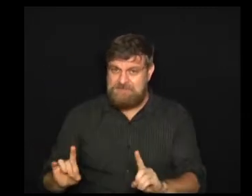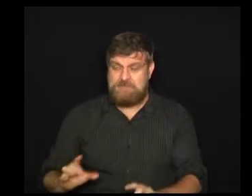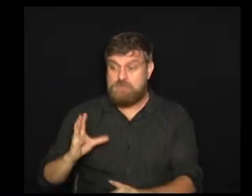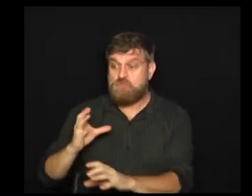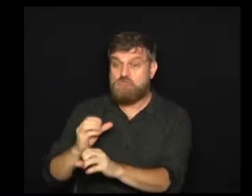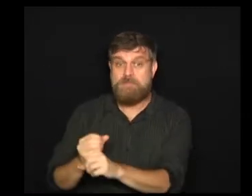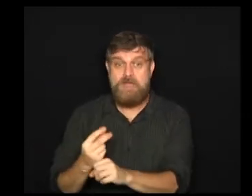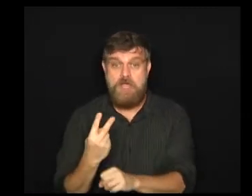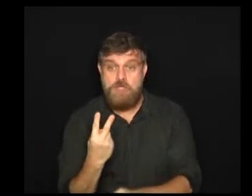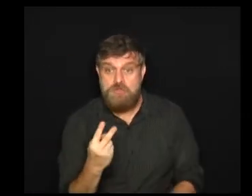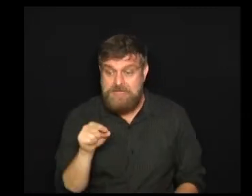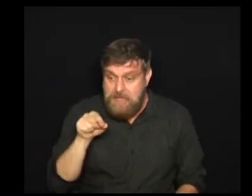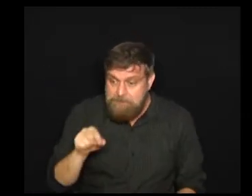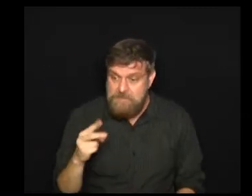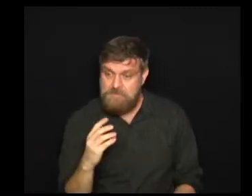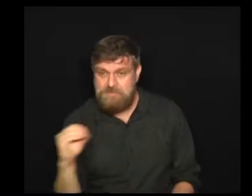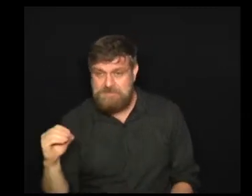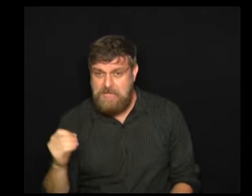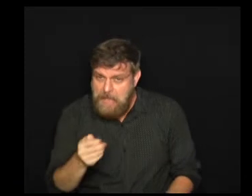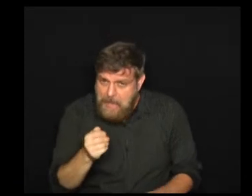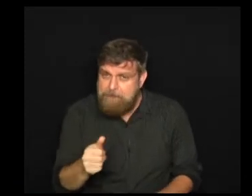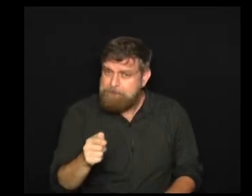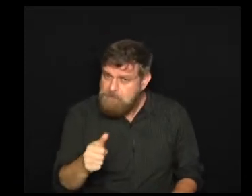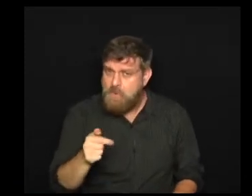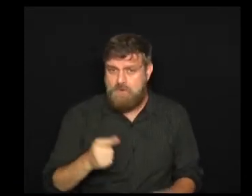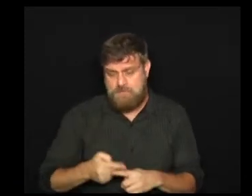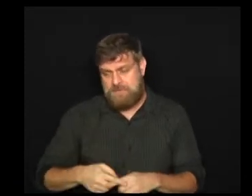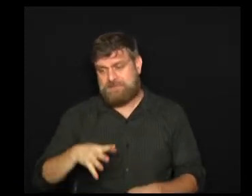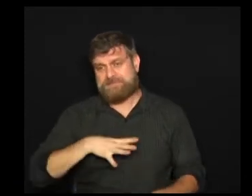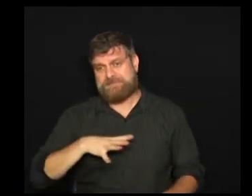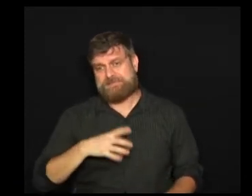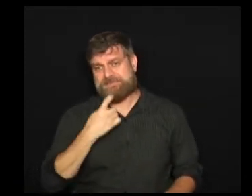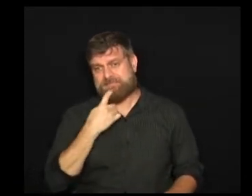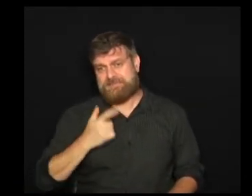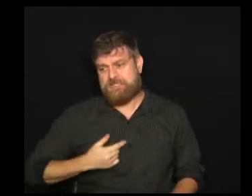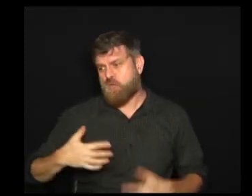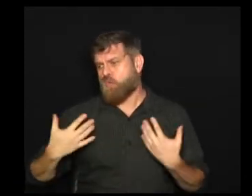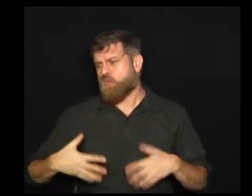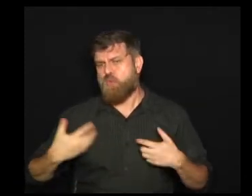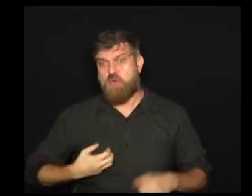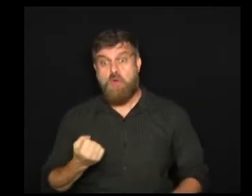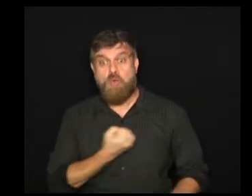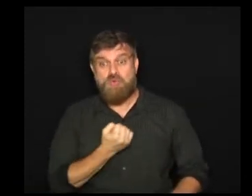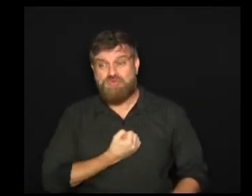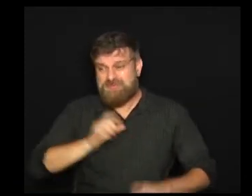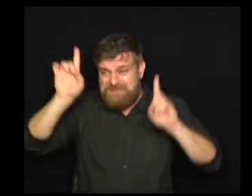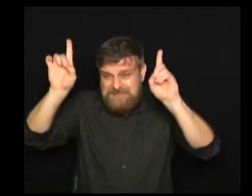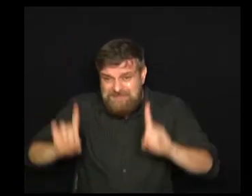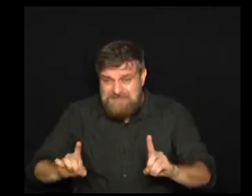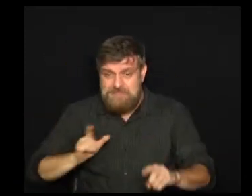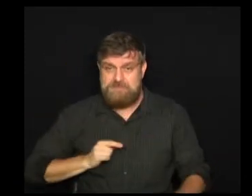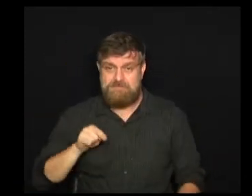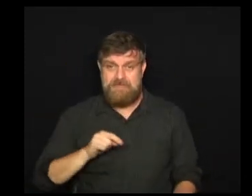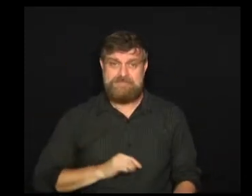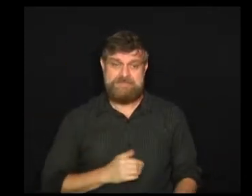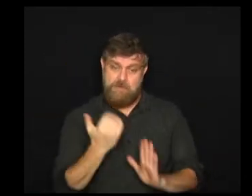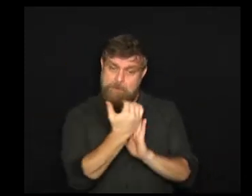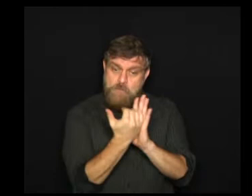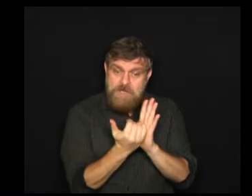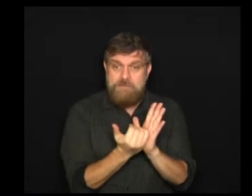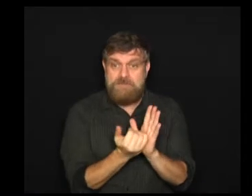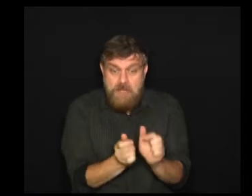2.200. Ainda é pouco frente à realidade de Campinas, mas isso é um programa que cresce, né? Cada ano ele vem crescendo um